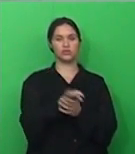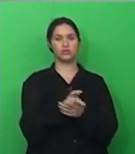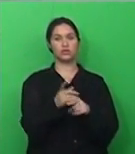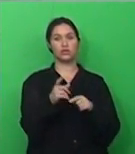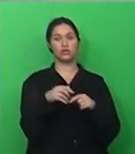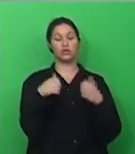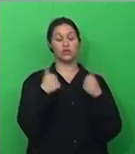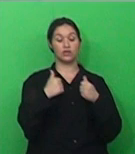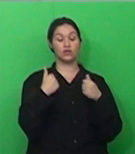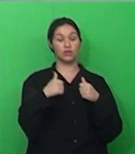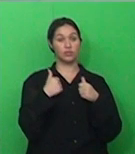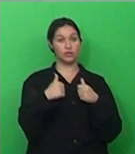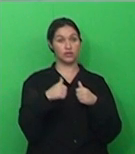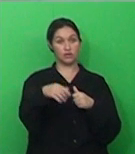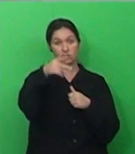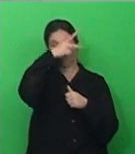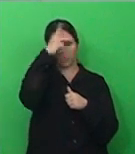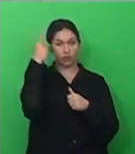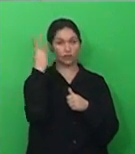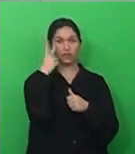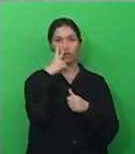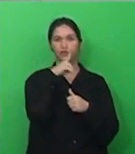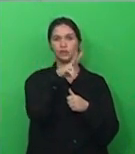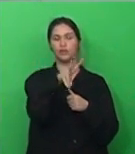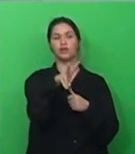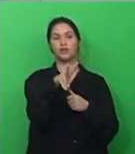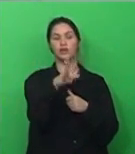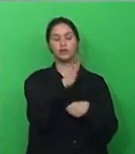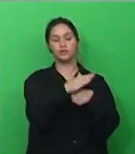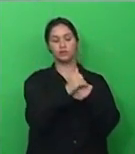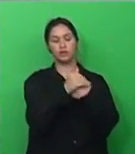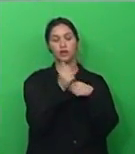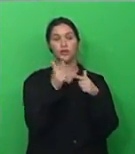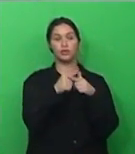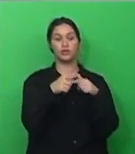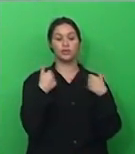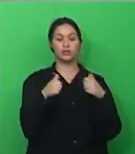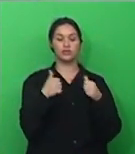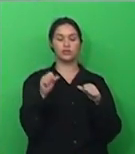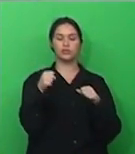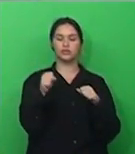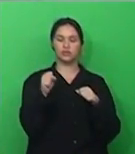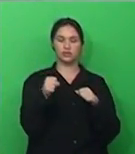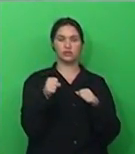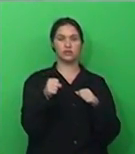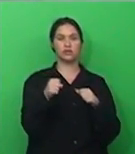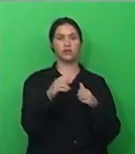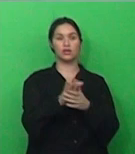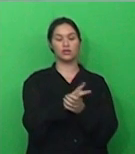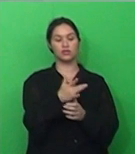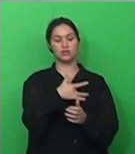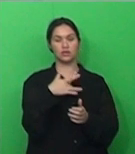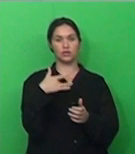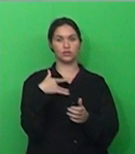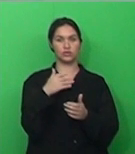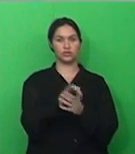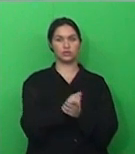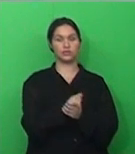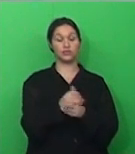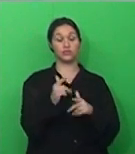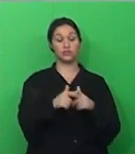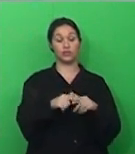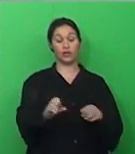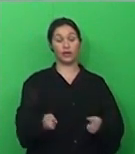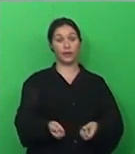deve olhar com carinho, porque precisamos de atendimento de qualidade, tem que melhorar o atendimento também lá. E a partir do